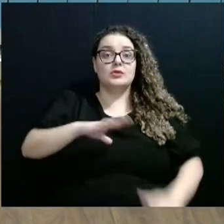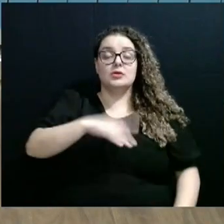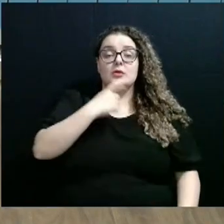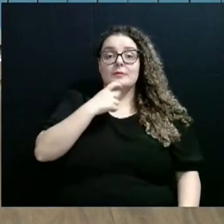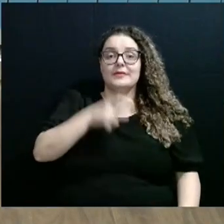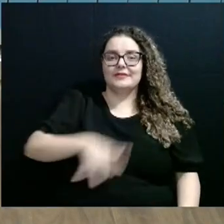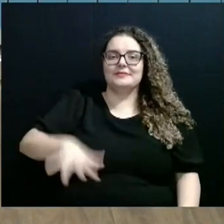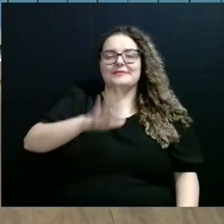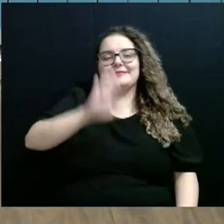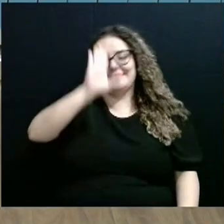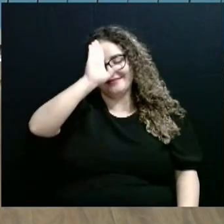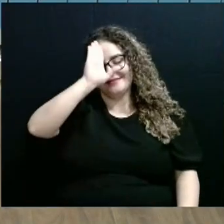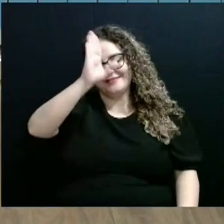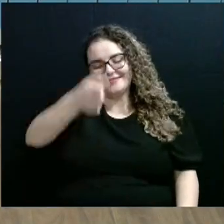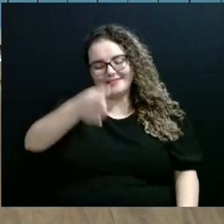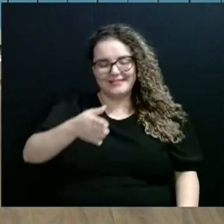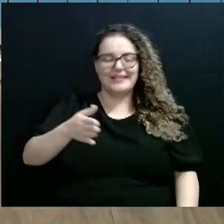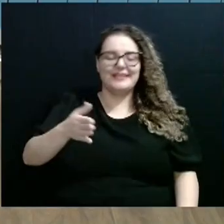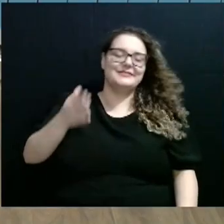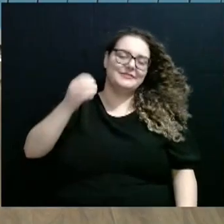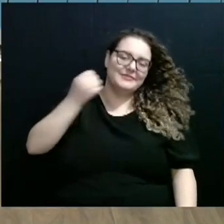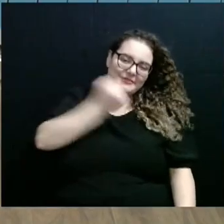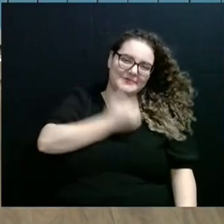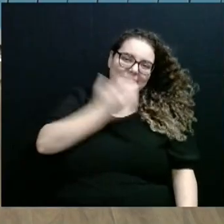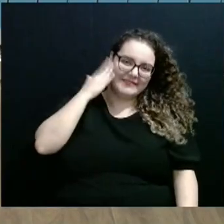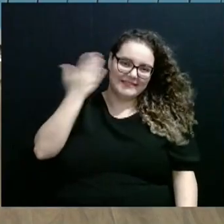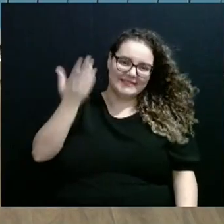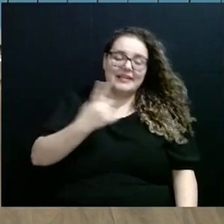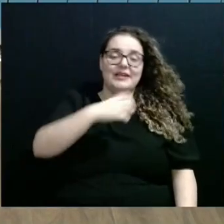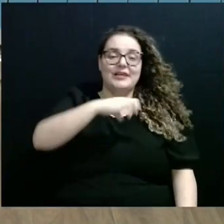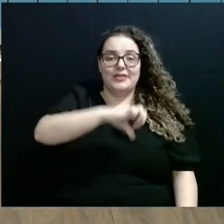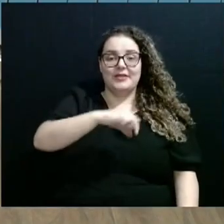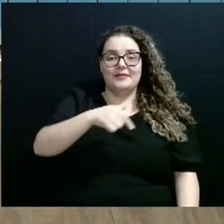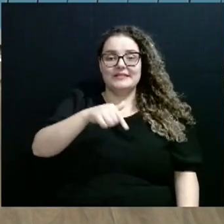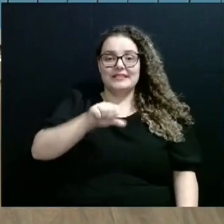né? Pode ir direto, só digitar lá